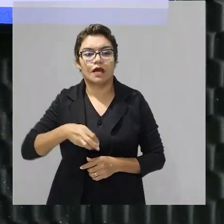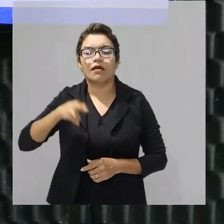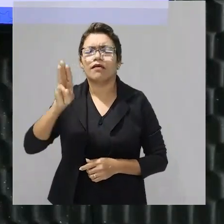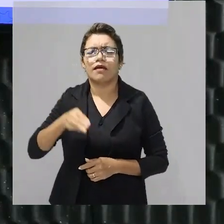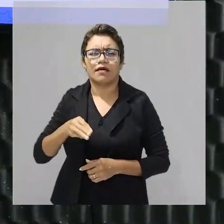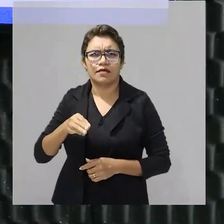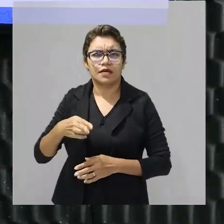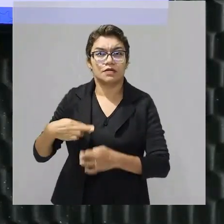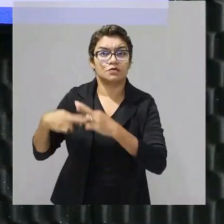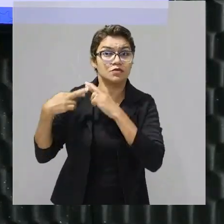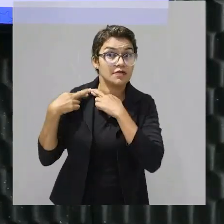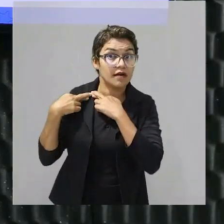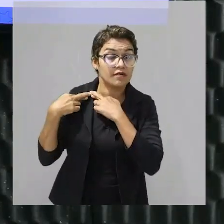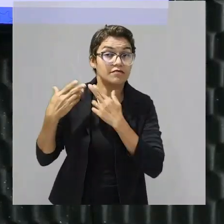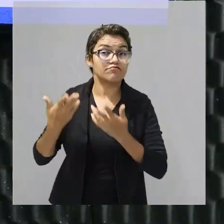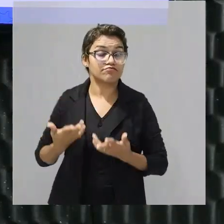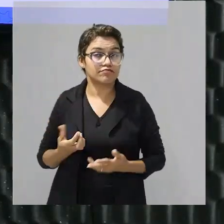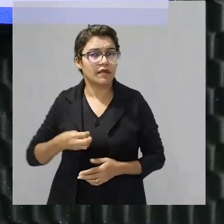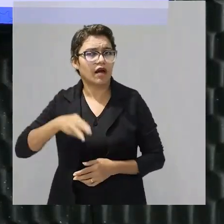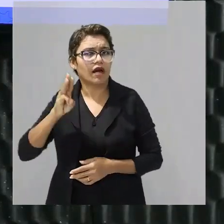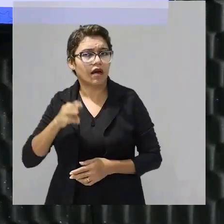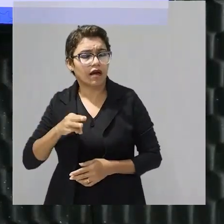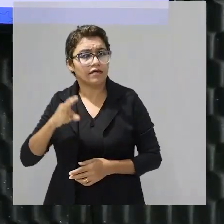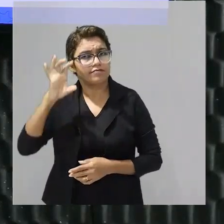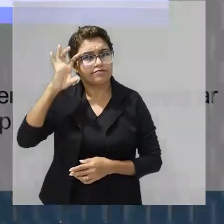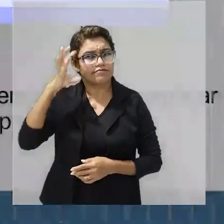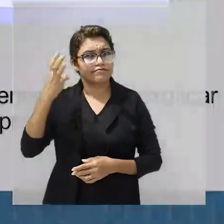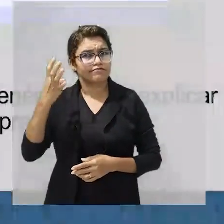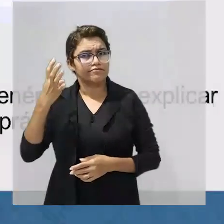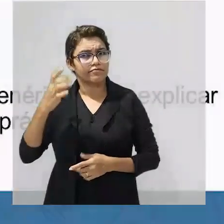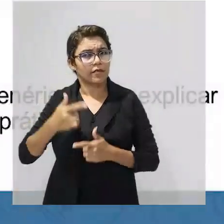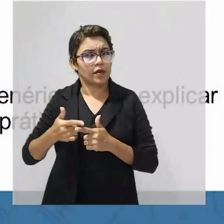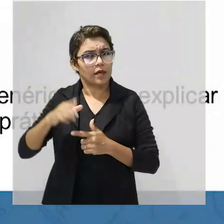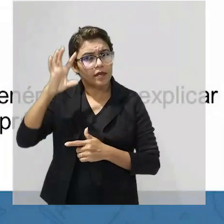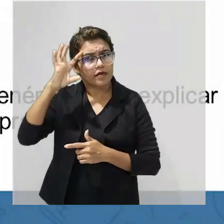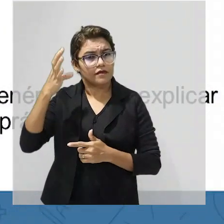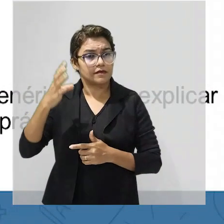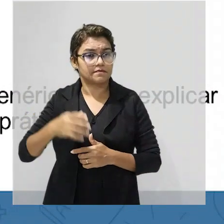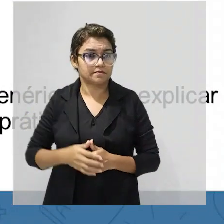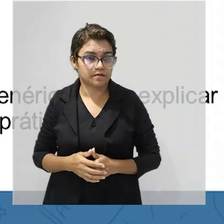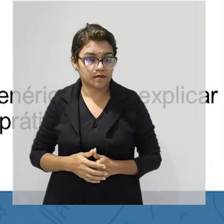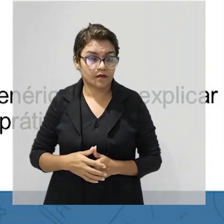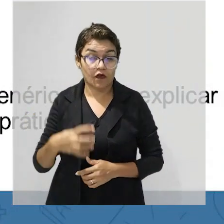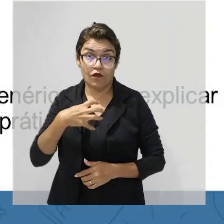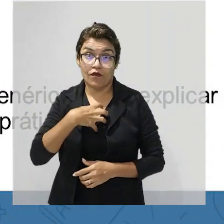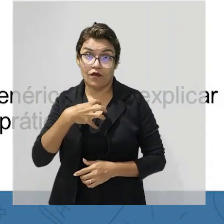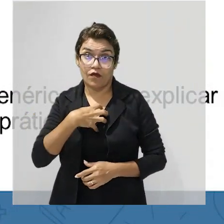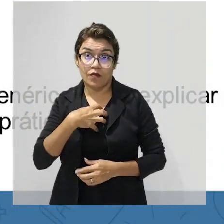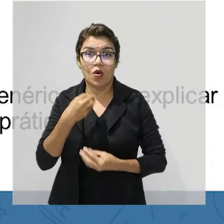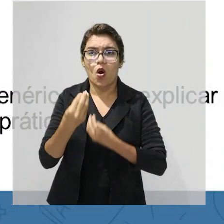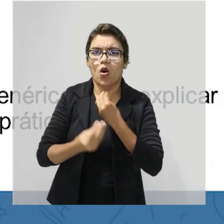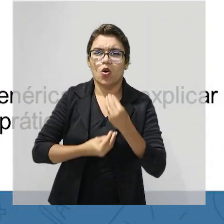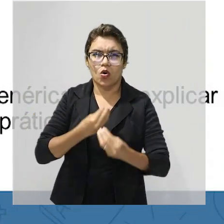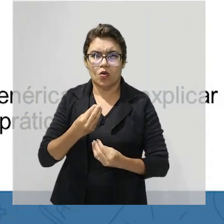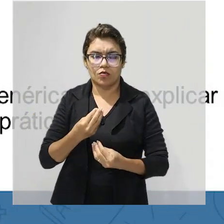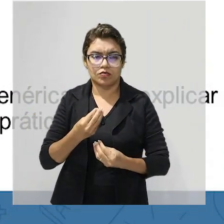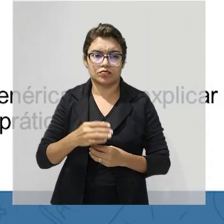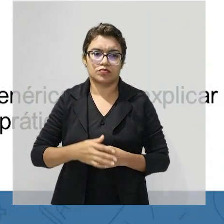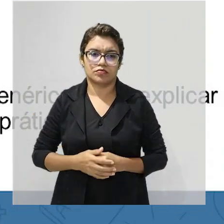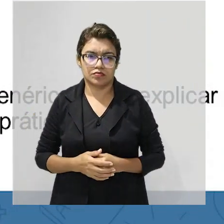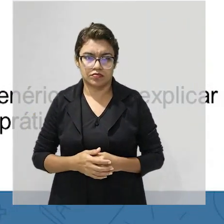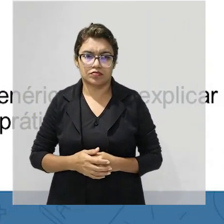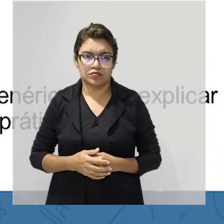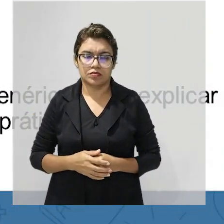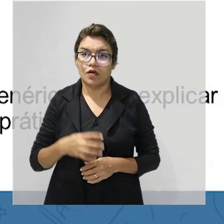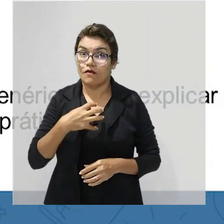terá um bom aproveitamento. Quais são os elementos da proposta de intervenção? Sua proposta de intervenção